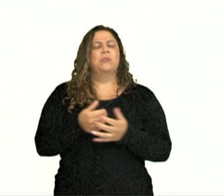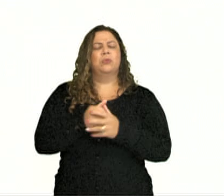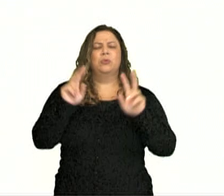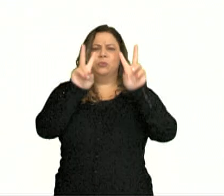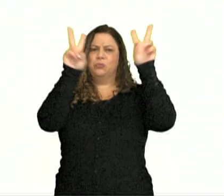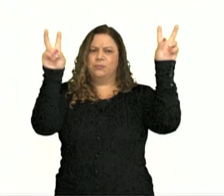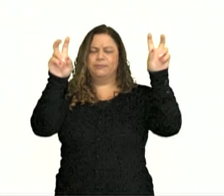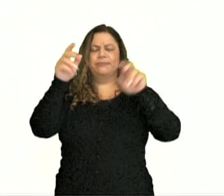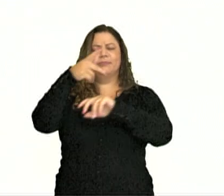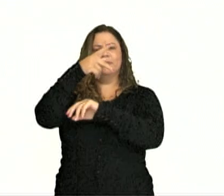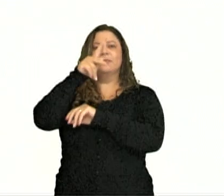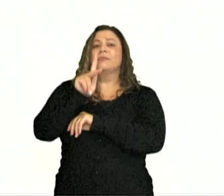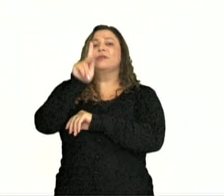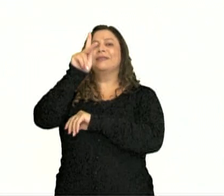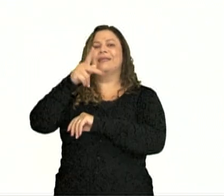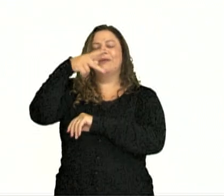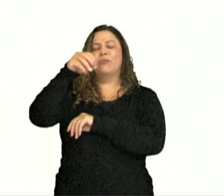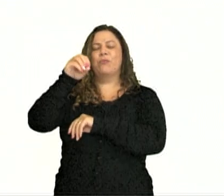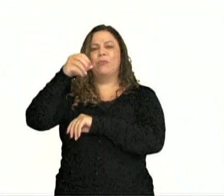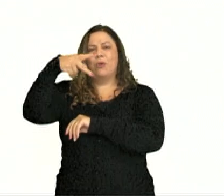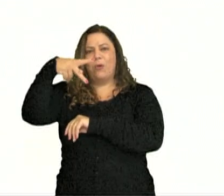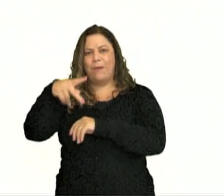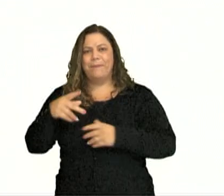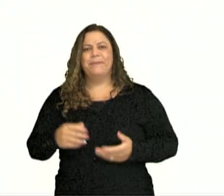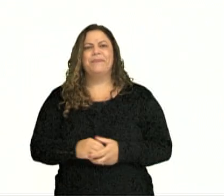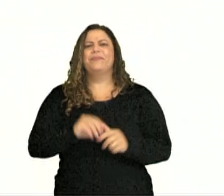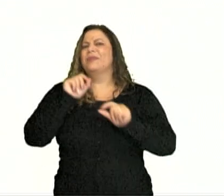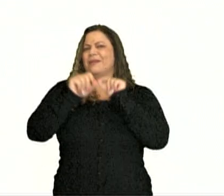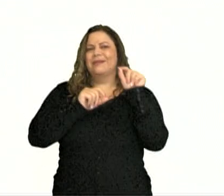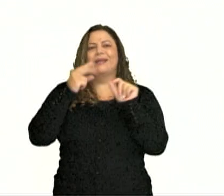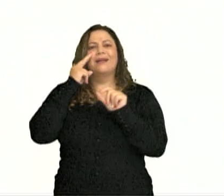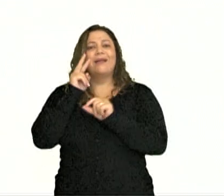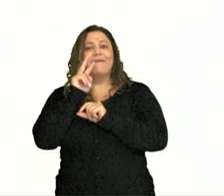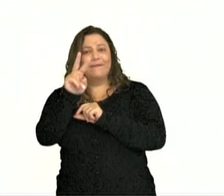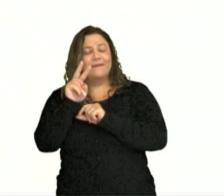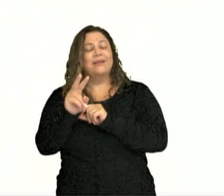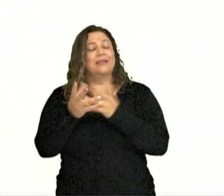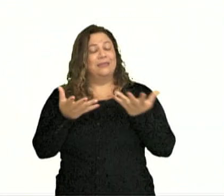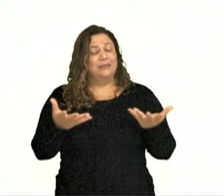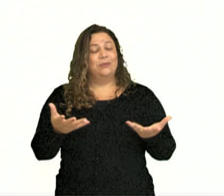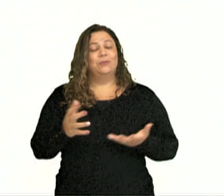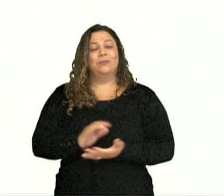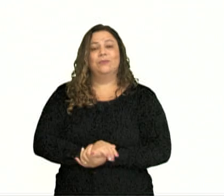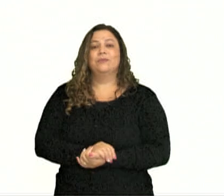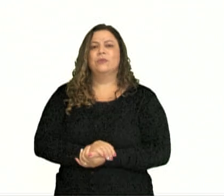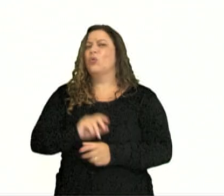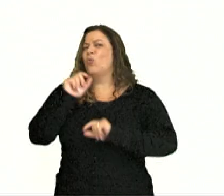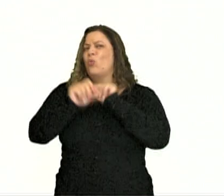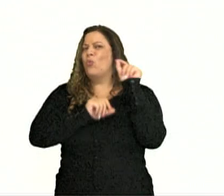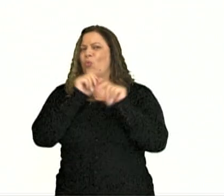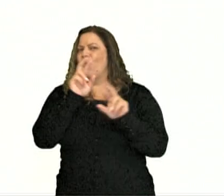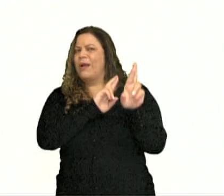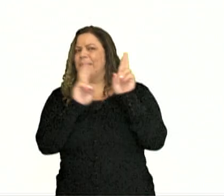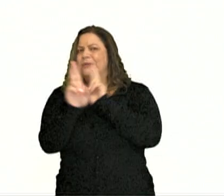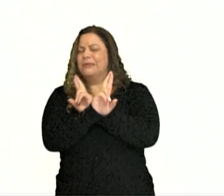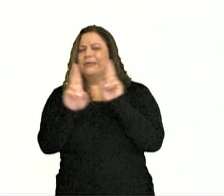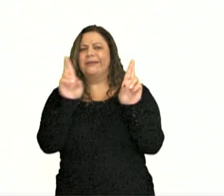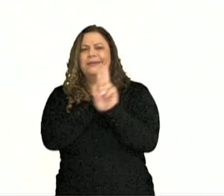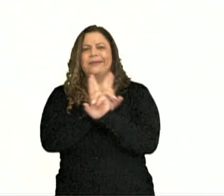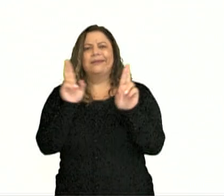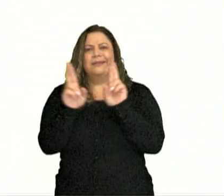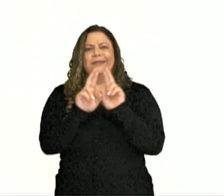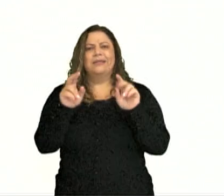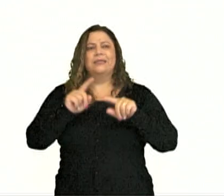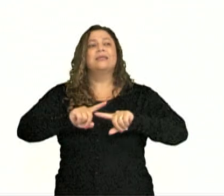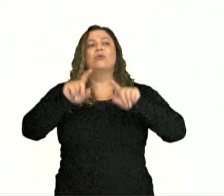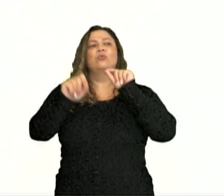pop coreano, mas com certeza já ouviu, ouvirá, ouvir muito. Qual a relação estabelecida pelo